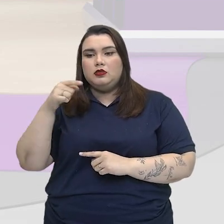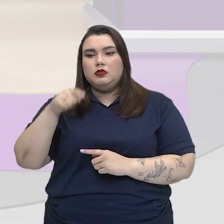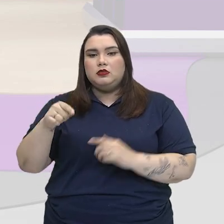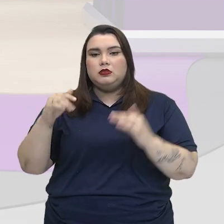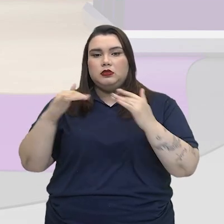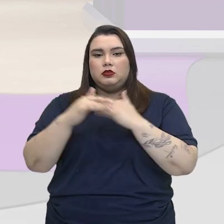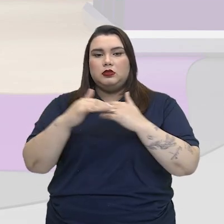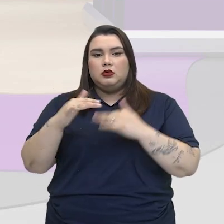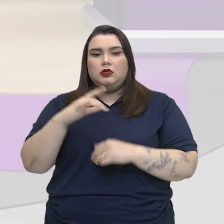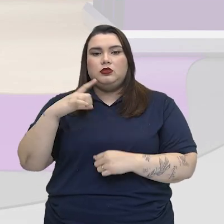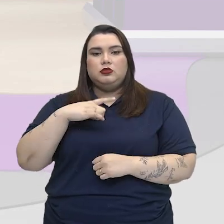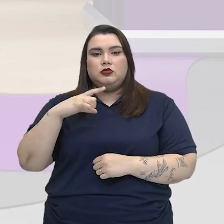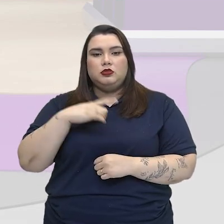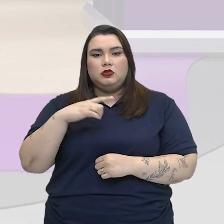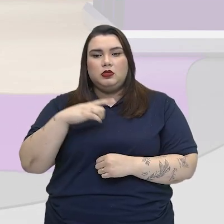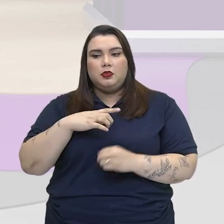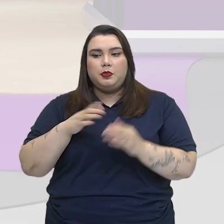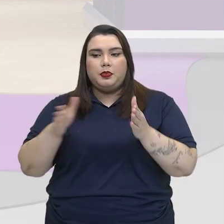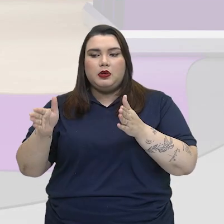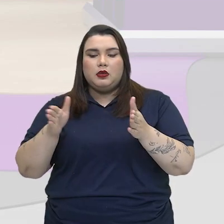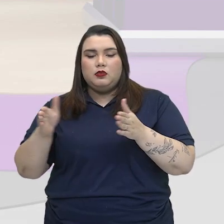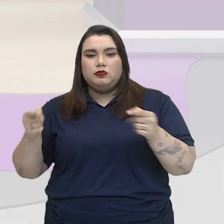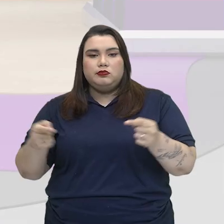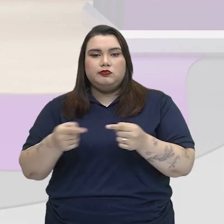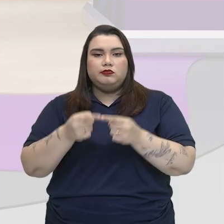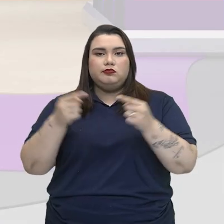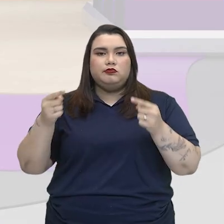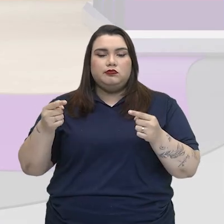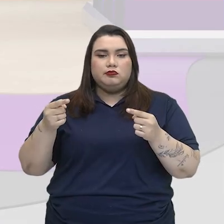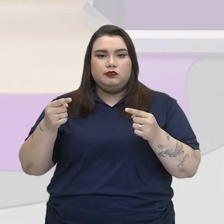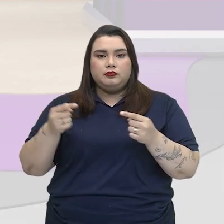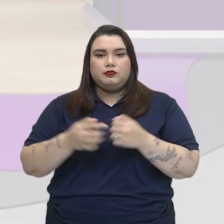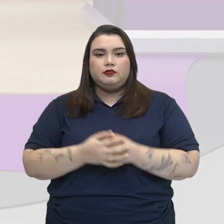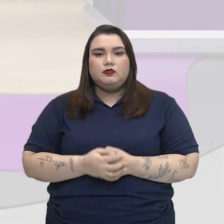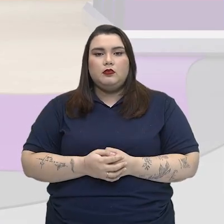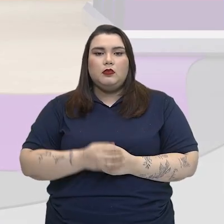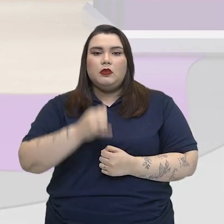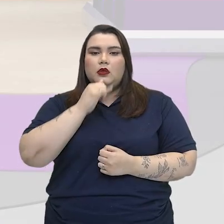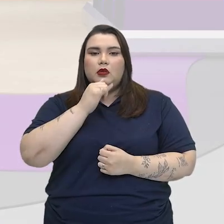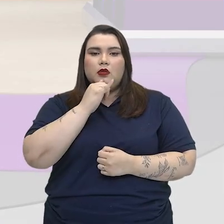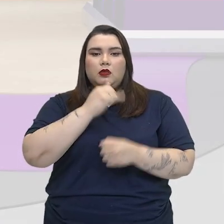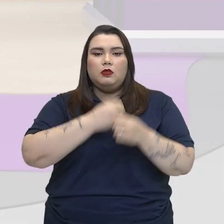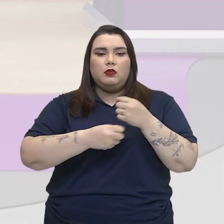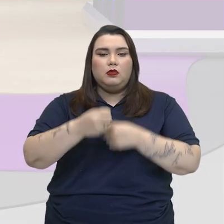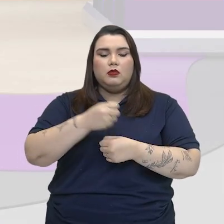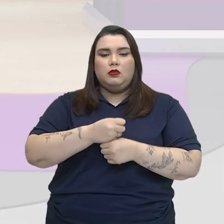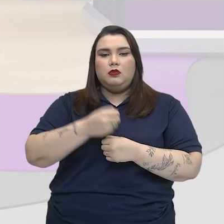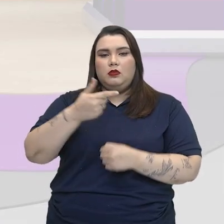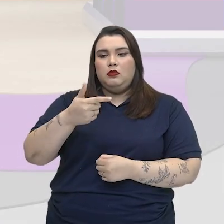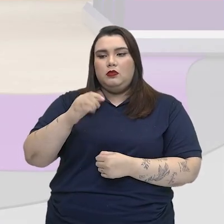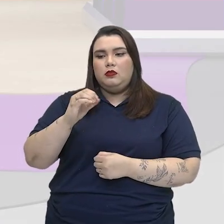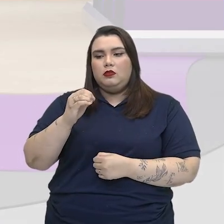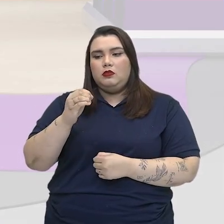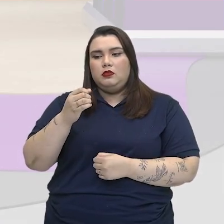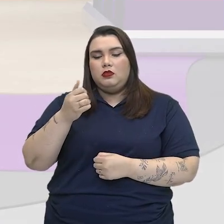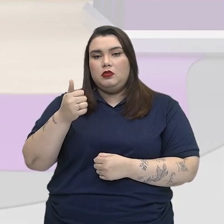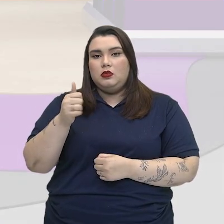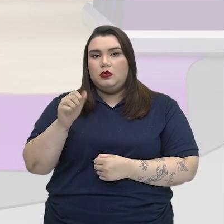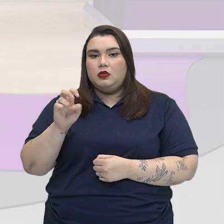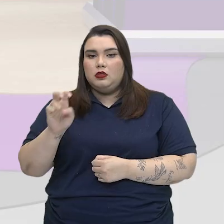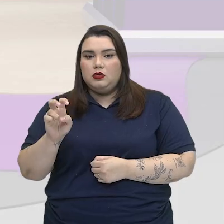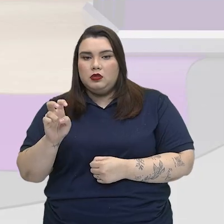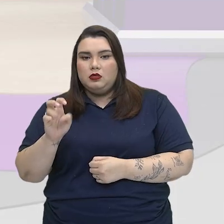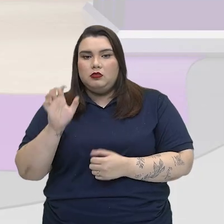determinada cidade realizou em determinado período, certo? Olha, em 2010, né, vamos compor,